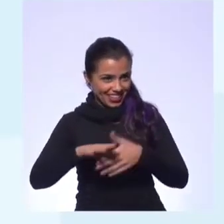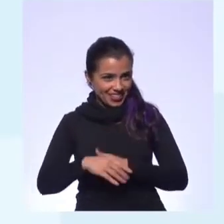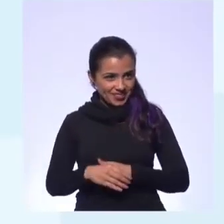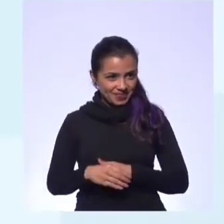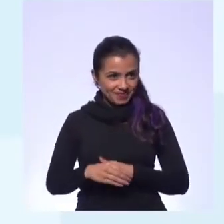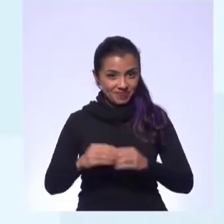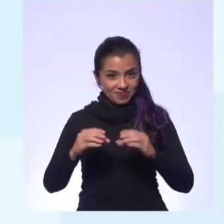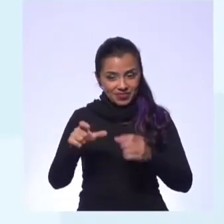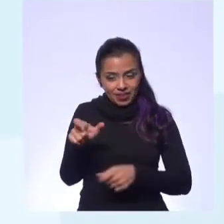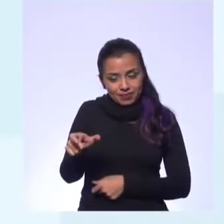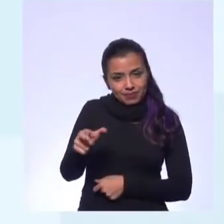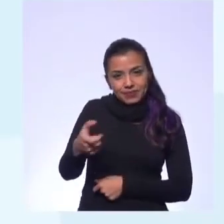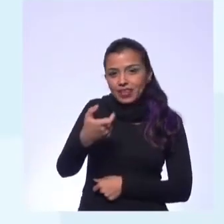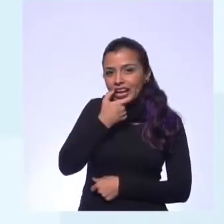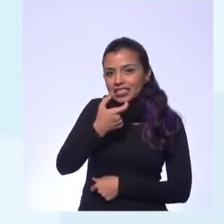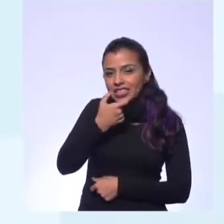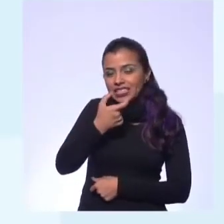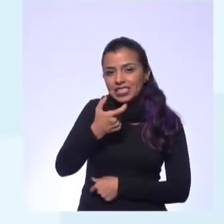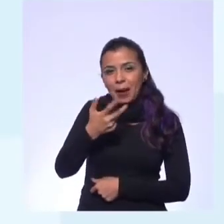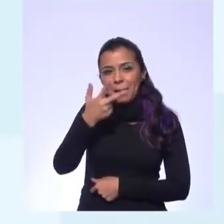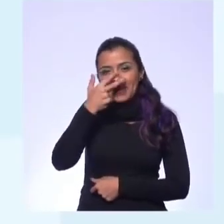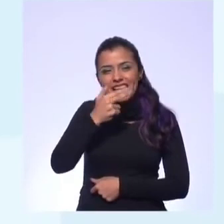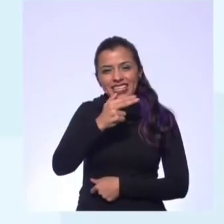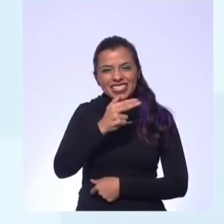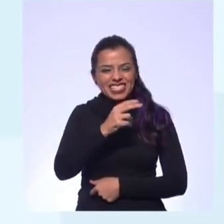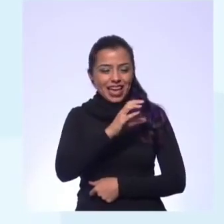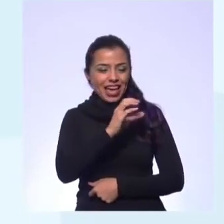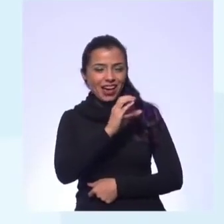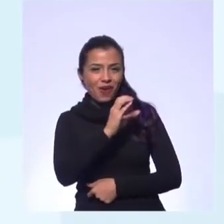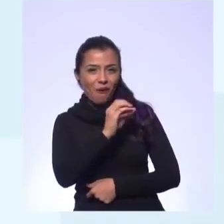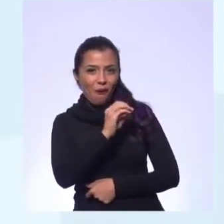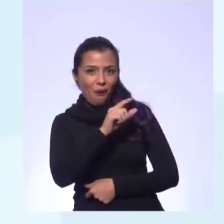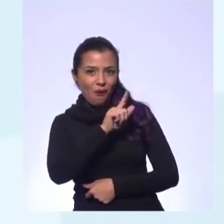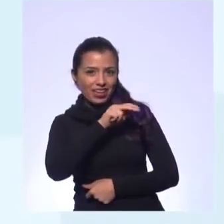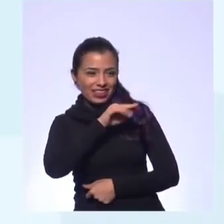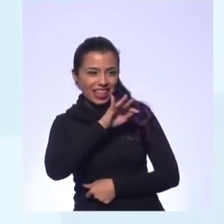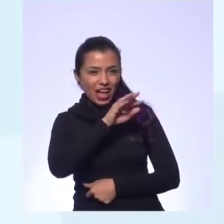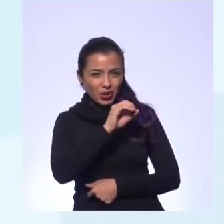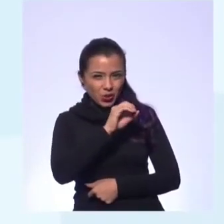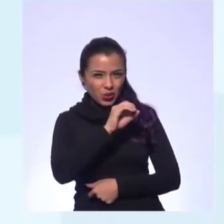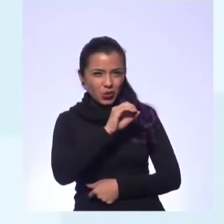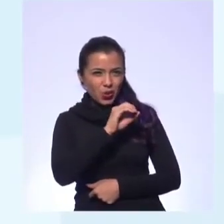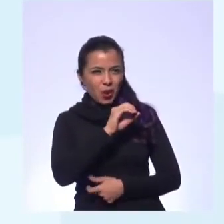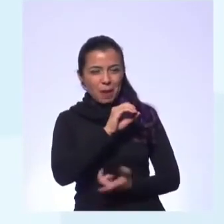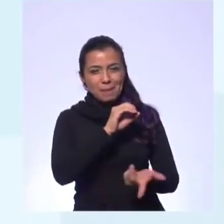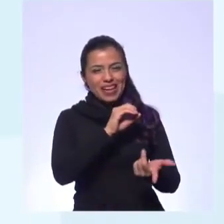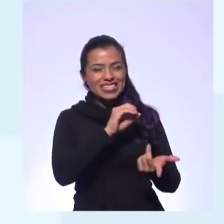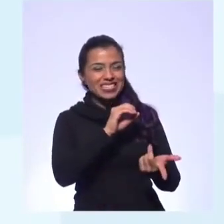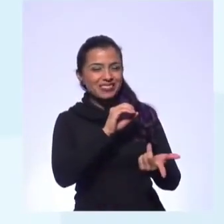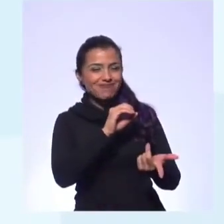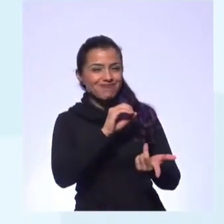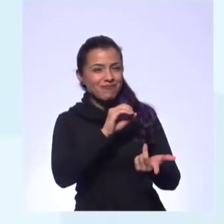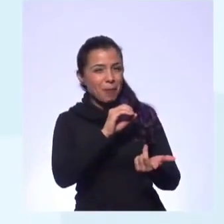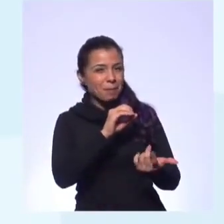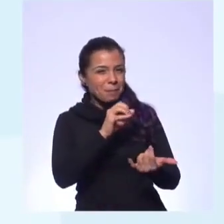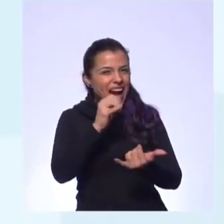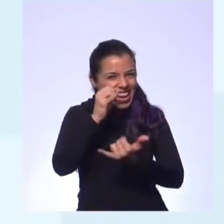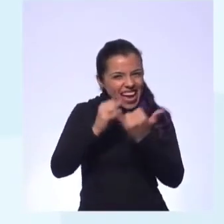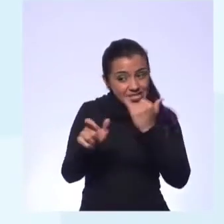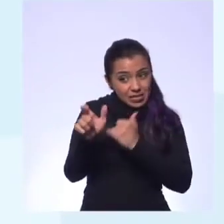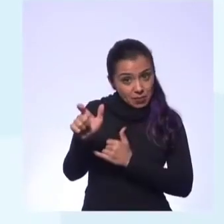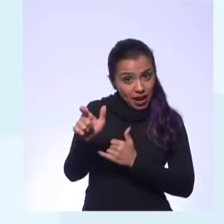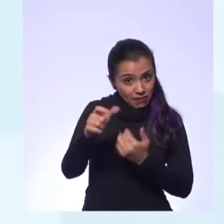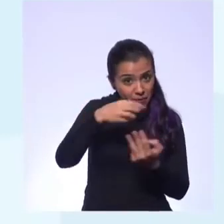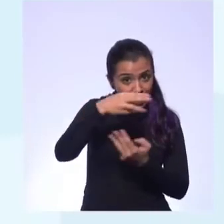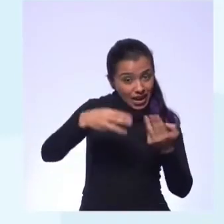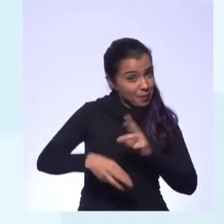Macaron. Parece um falso cognato, né? É uma bolachinha. Não sei nem se pode traduzir como bolachinha, Não, né? ela é feita, a